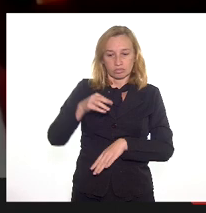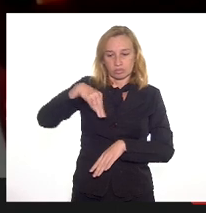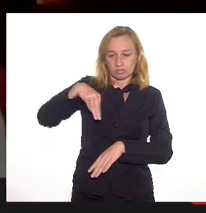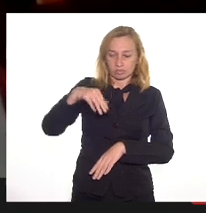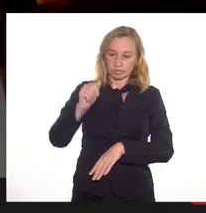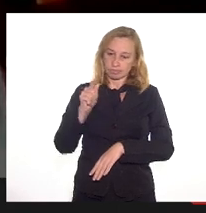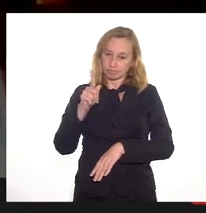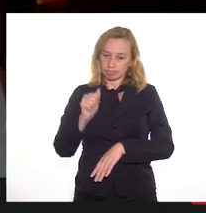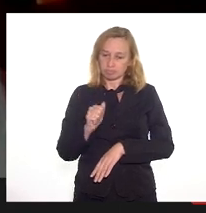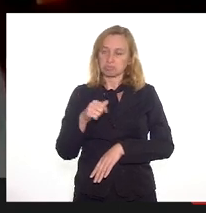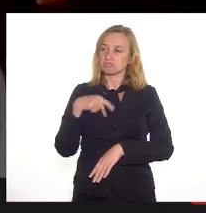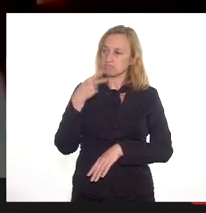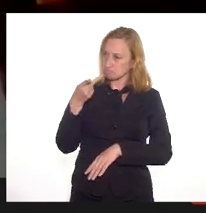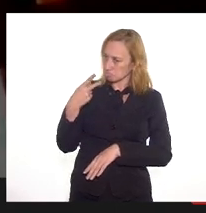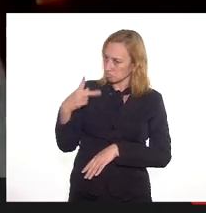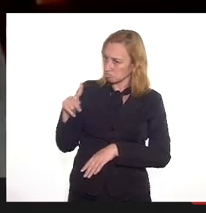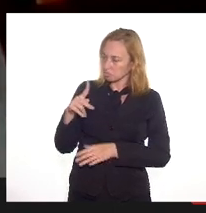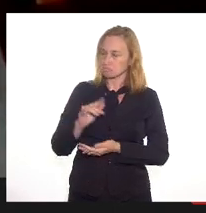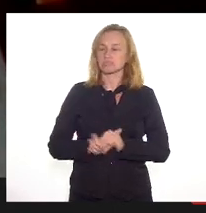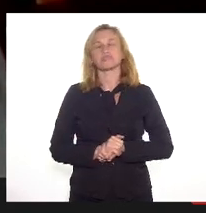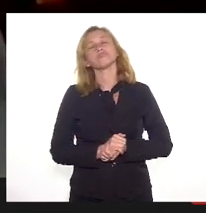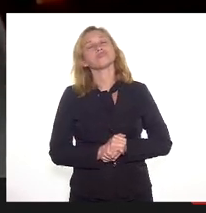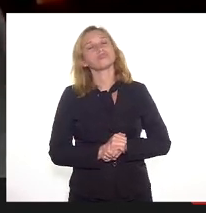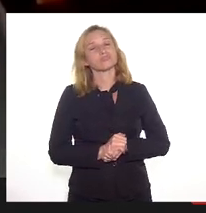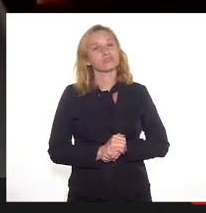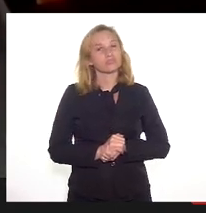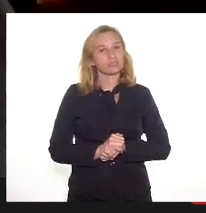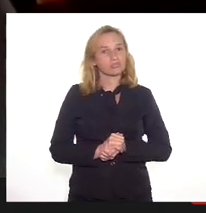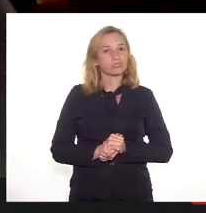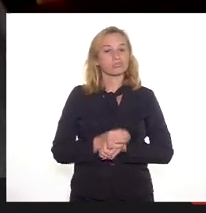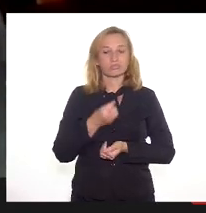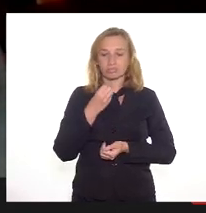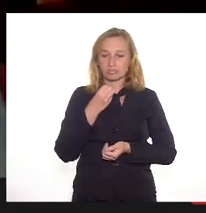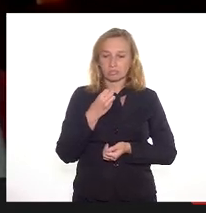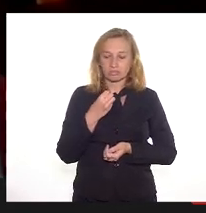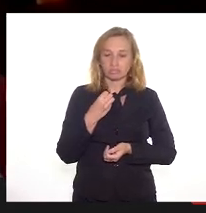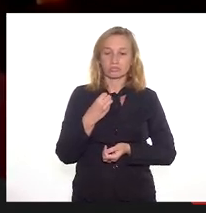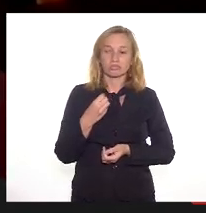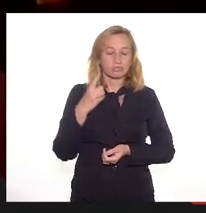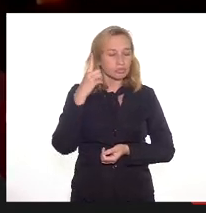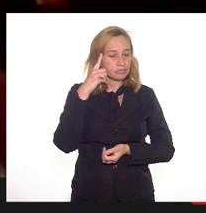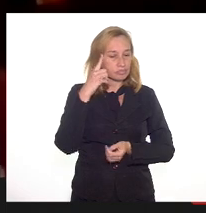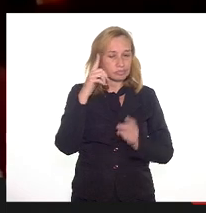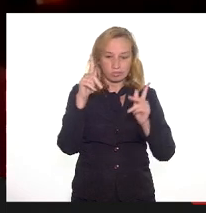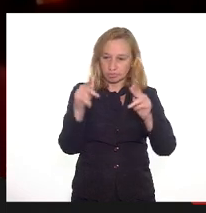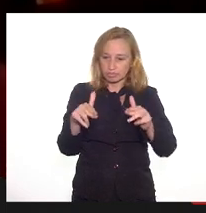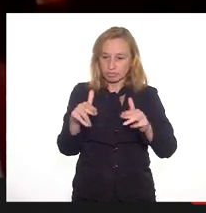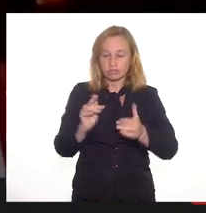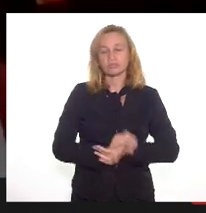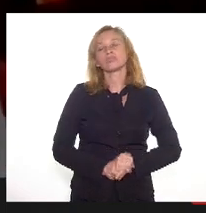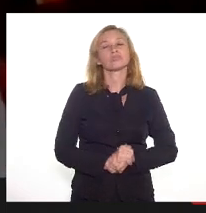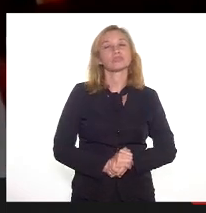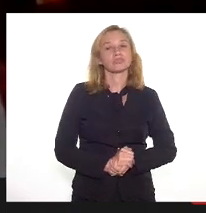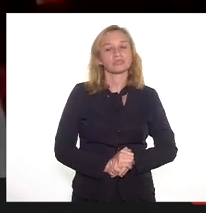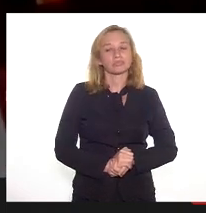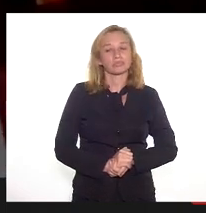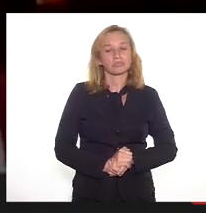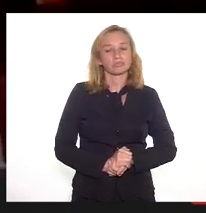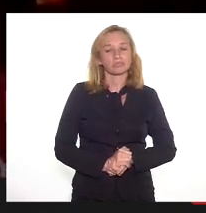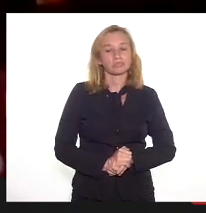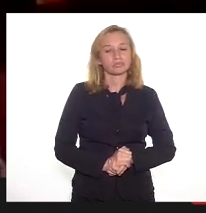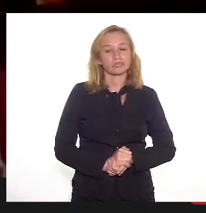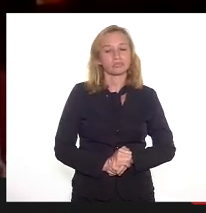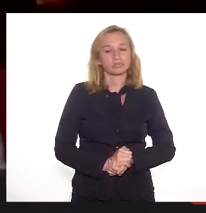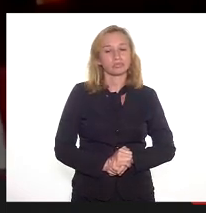né, por essa colocação, que vai muito ao encontro do que eu penso, senão a gente fica só na retórica, senão a gente